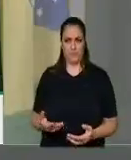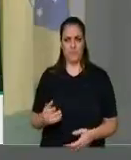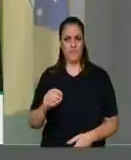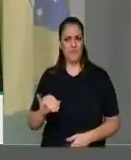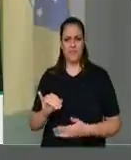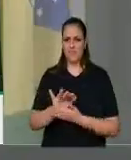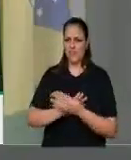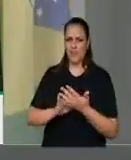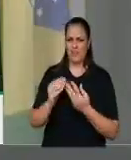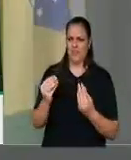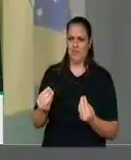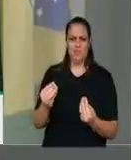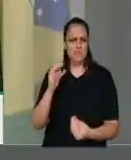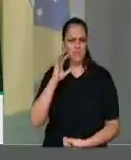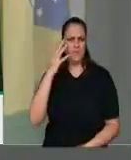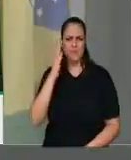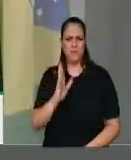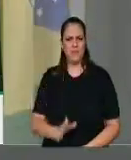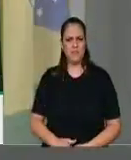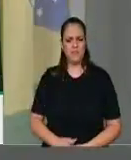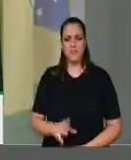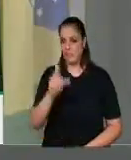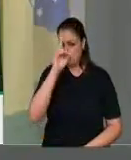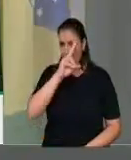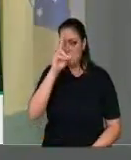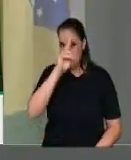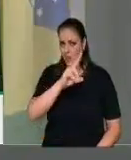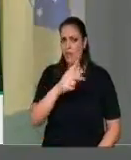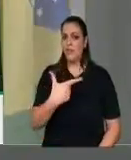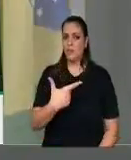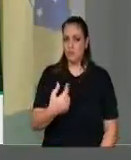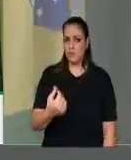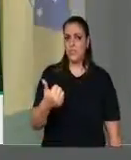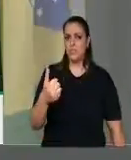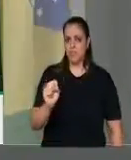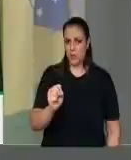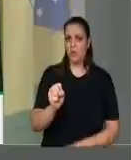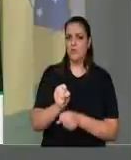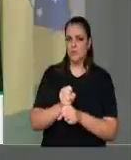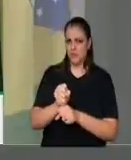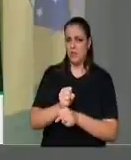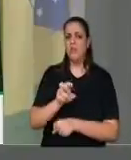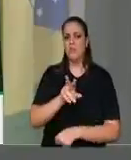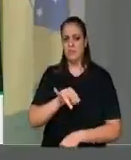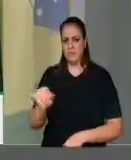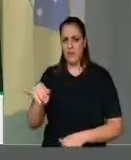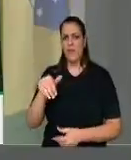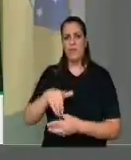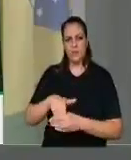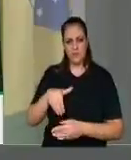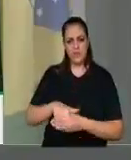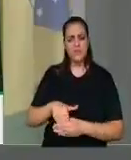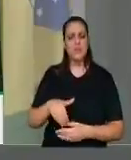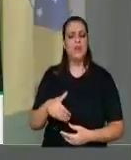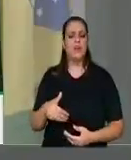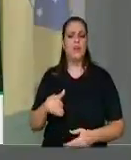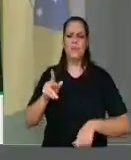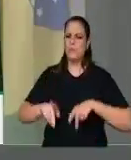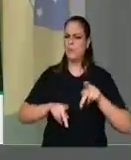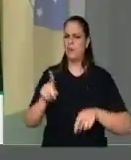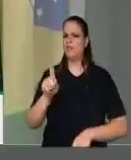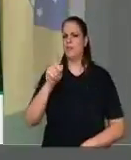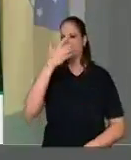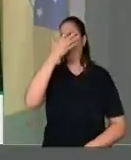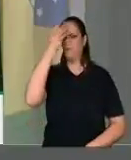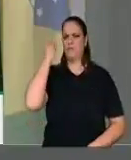por esse país lembrem-se 2018 está aí o nosso povo já não tem mais memória C curta hoje tem mídia hoje